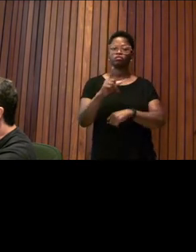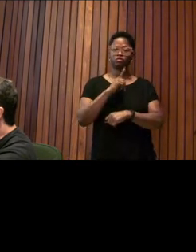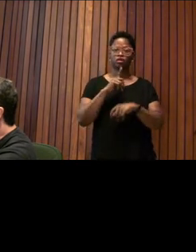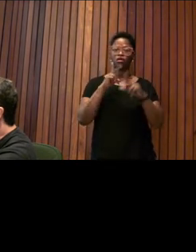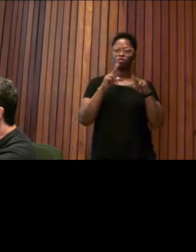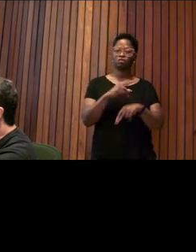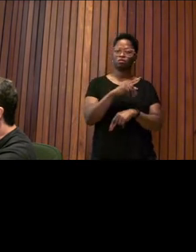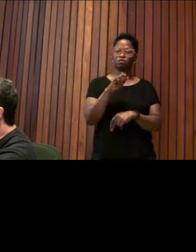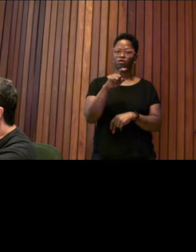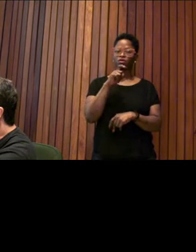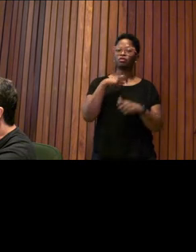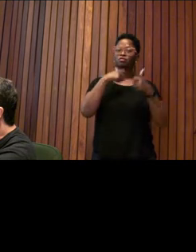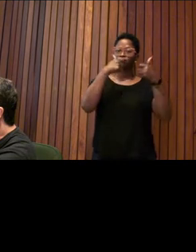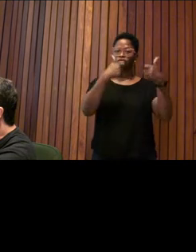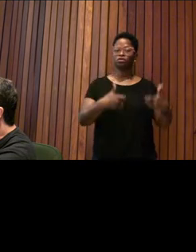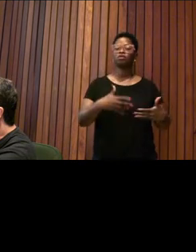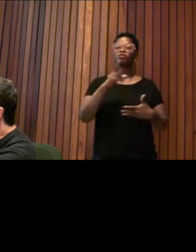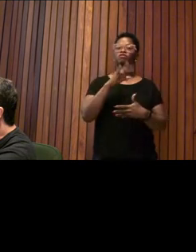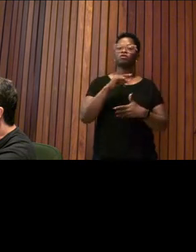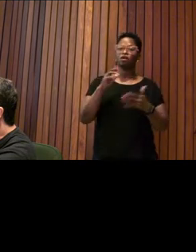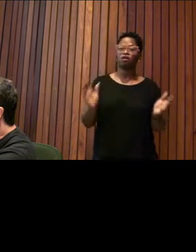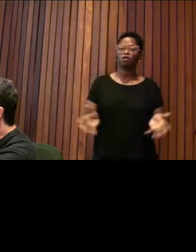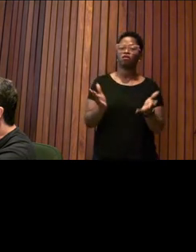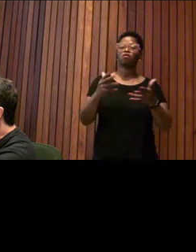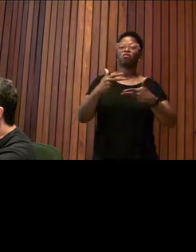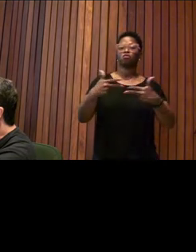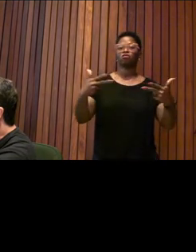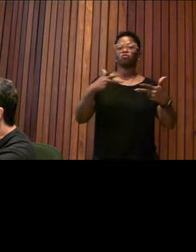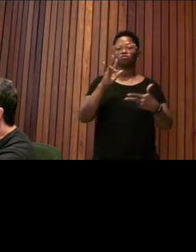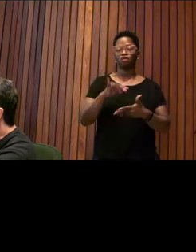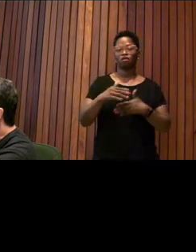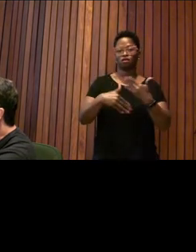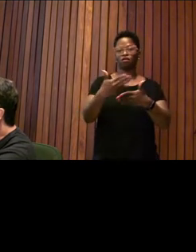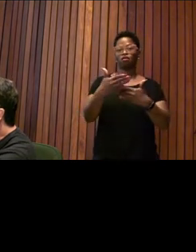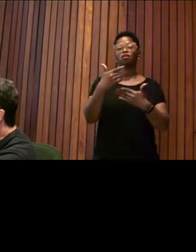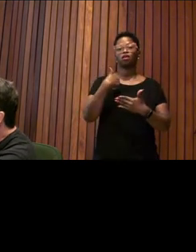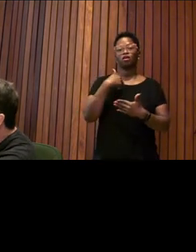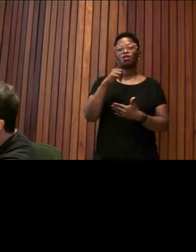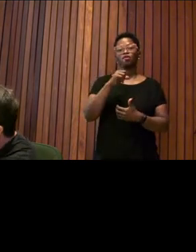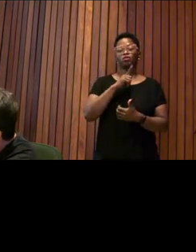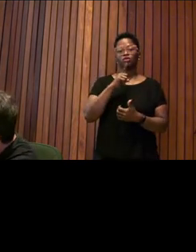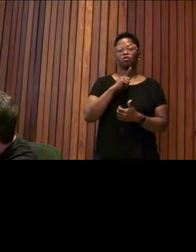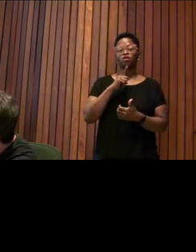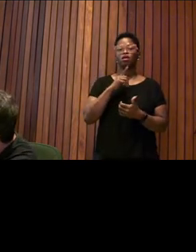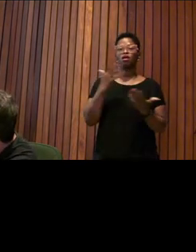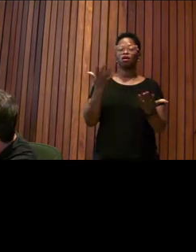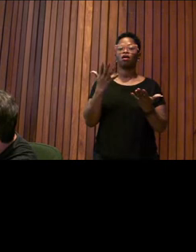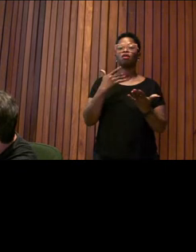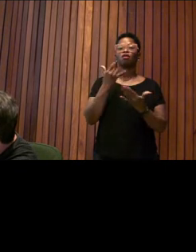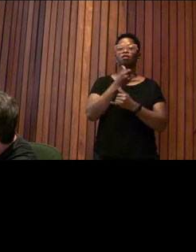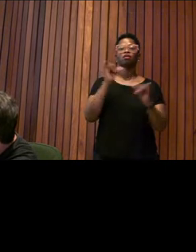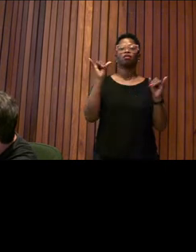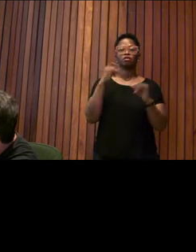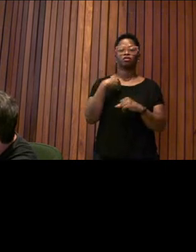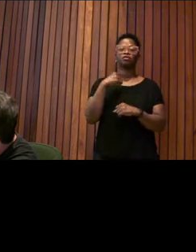ele ainda vai motivar muitas coisas. Eu estou ainda um pouco impactado,